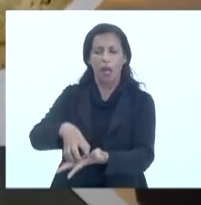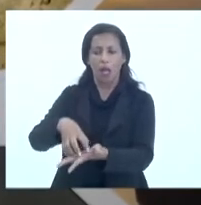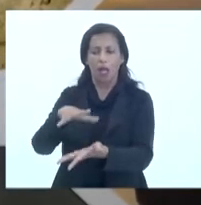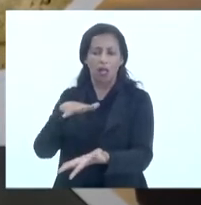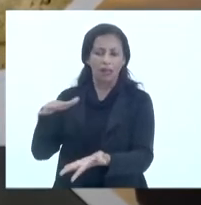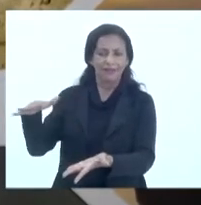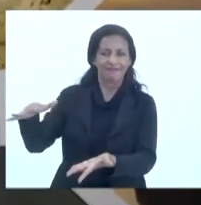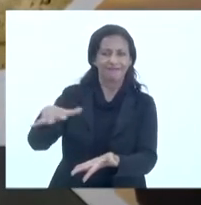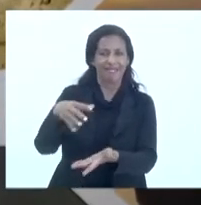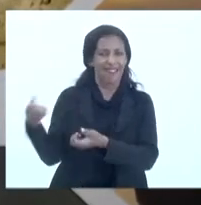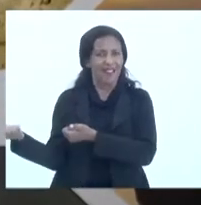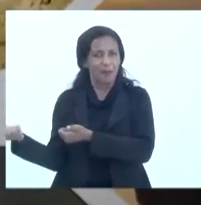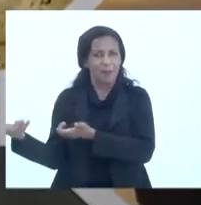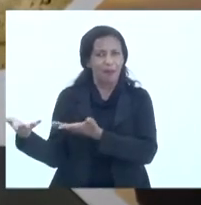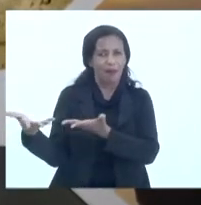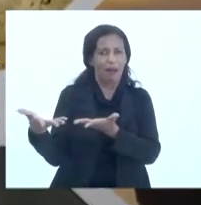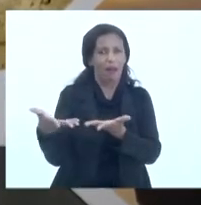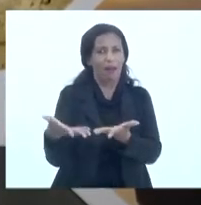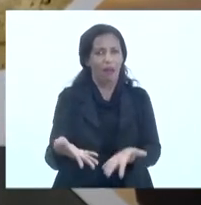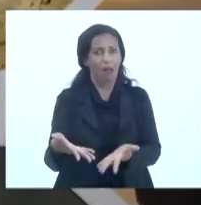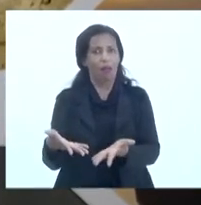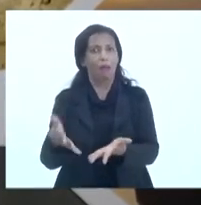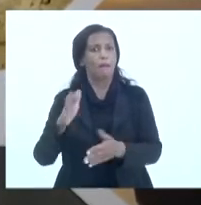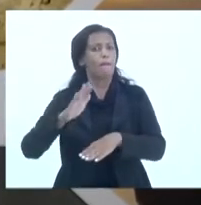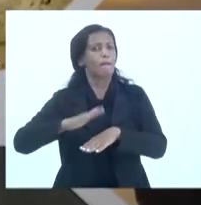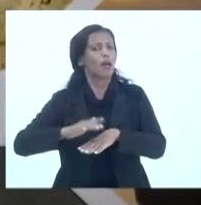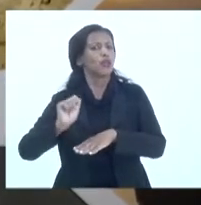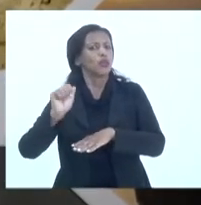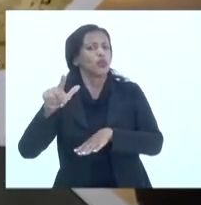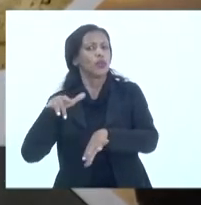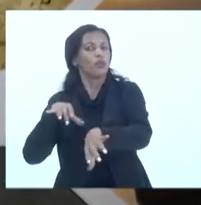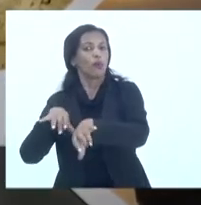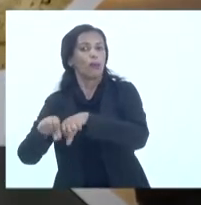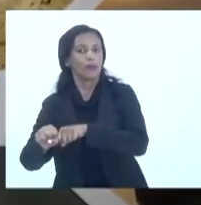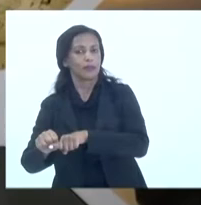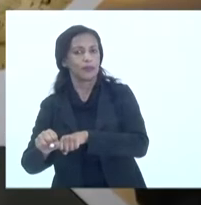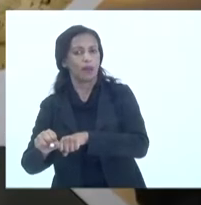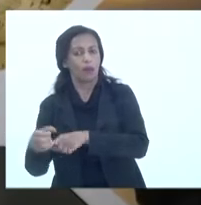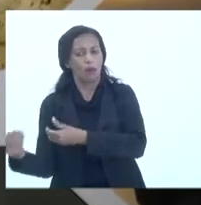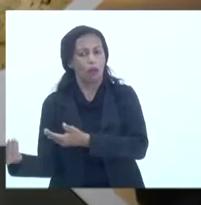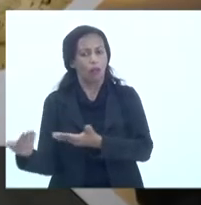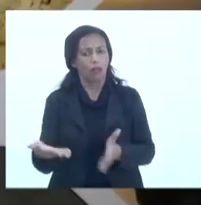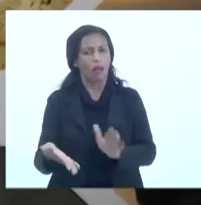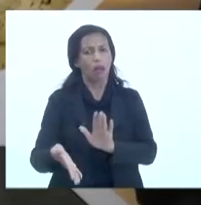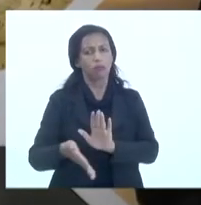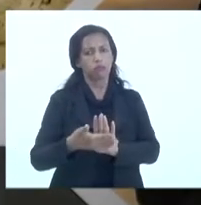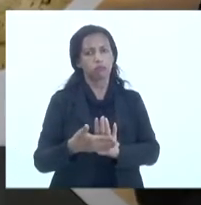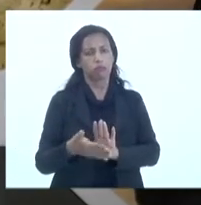traz muito mais do que a formação de mão de obra, mas ela efetivamente